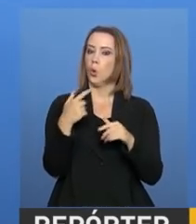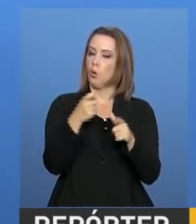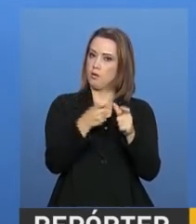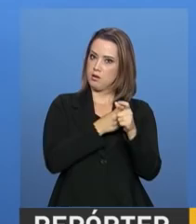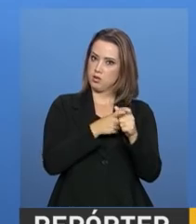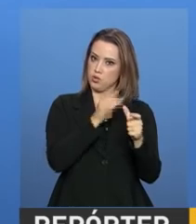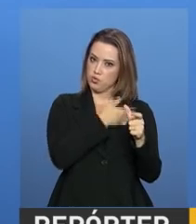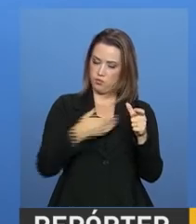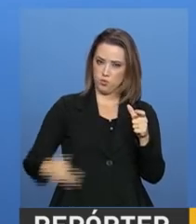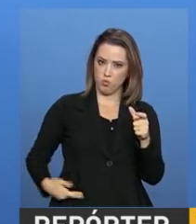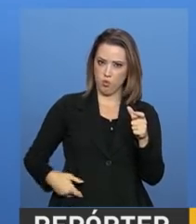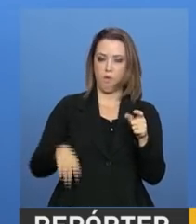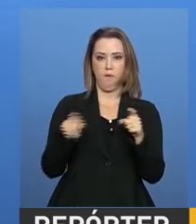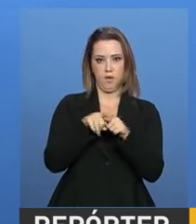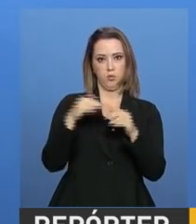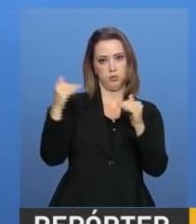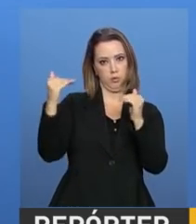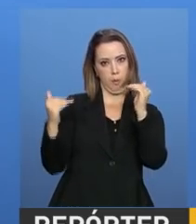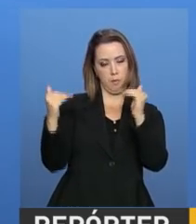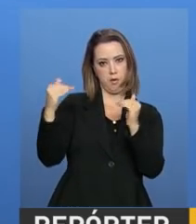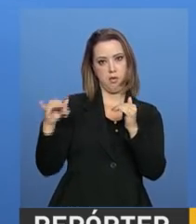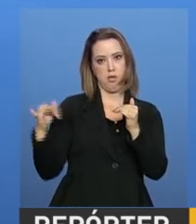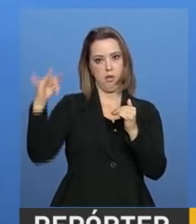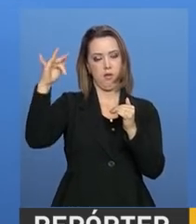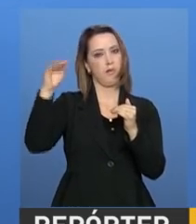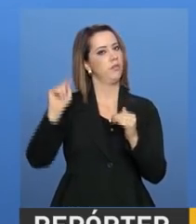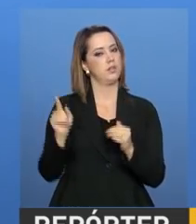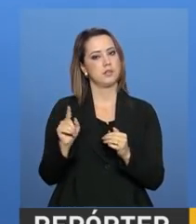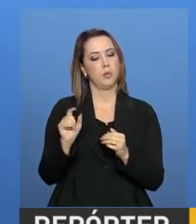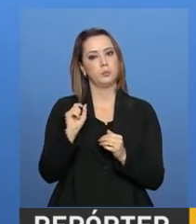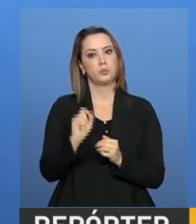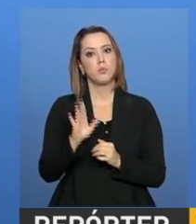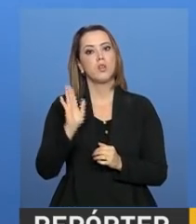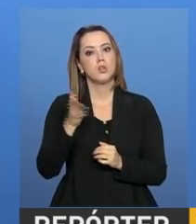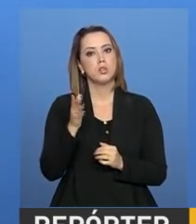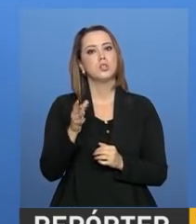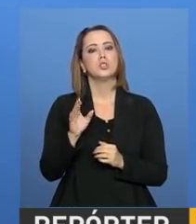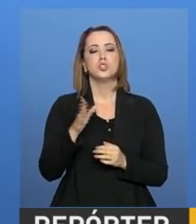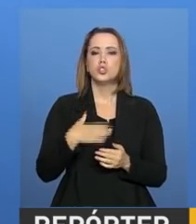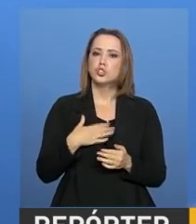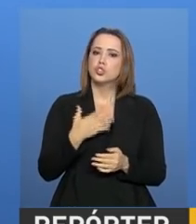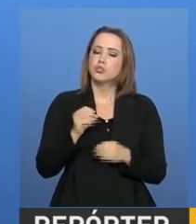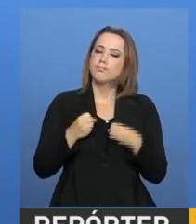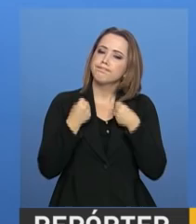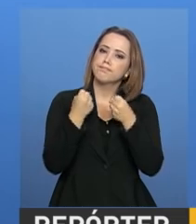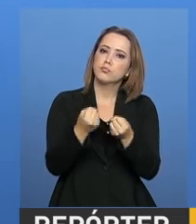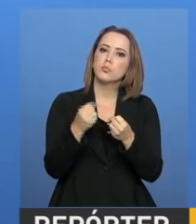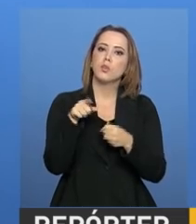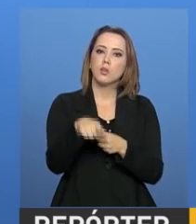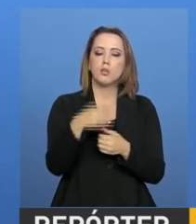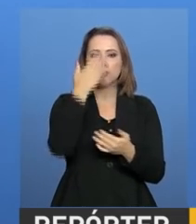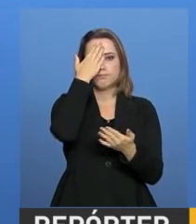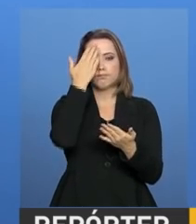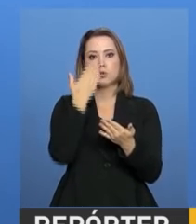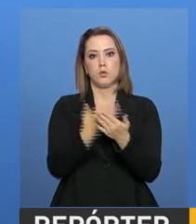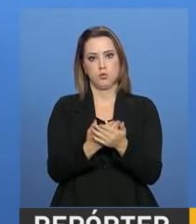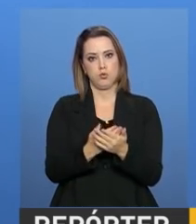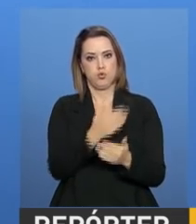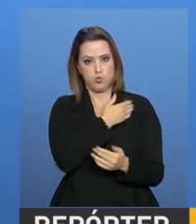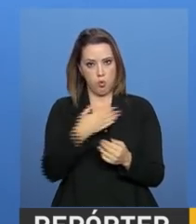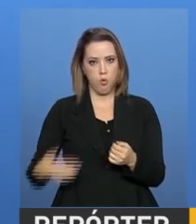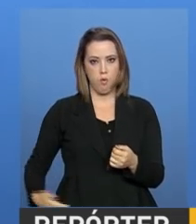que é importante então mencionar é que isso já gera uma confiança na sustentabilidade do Estado